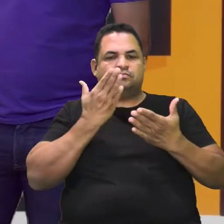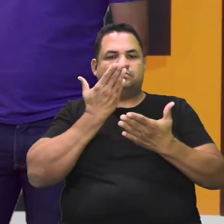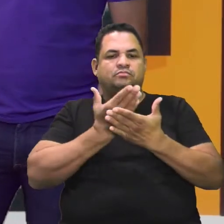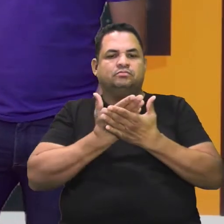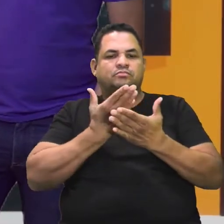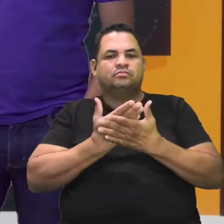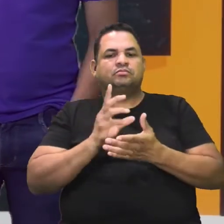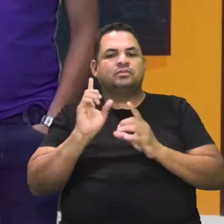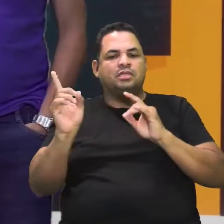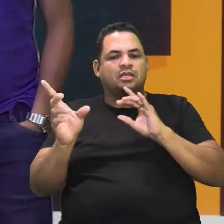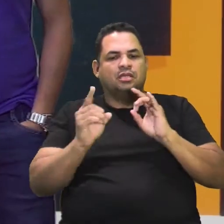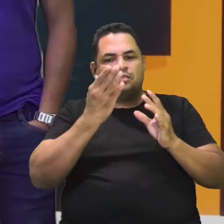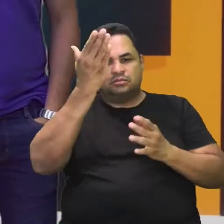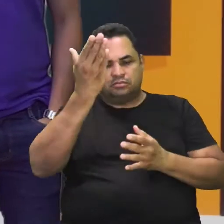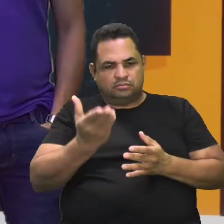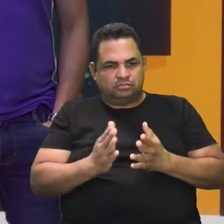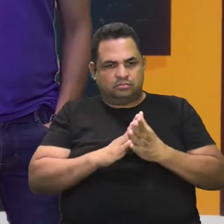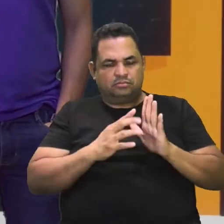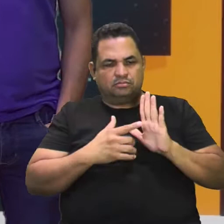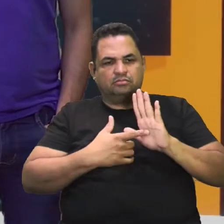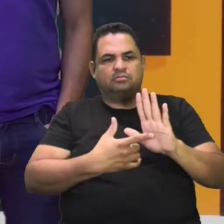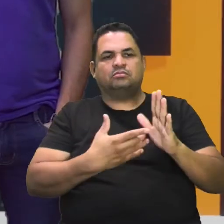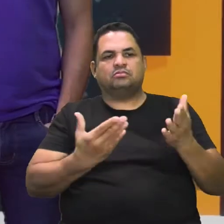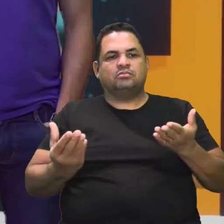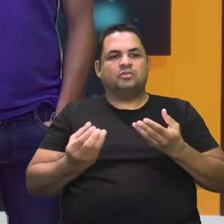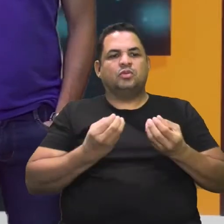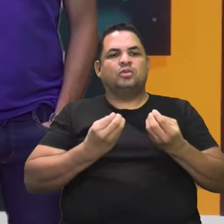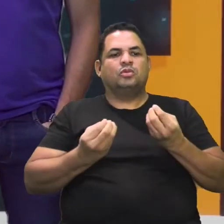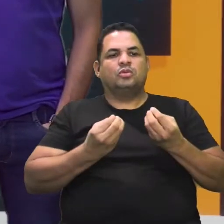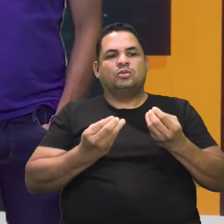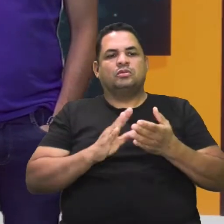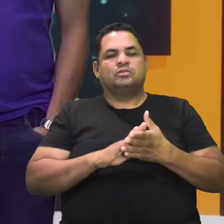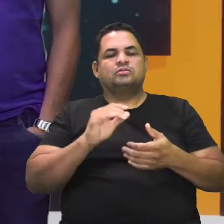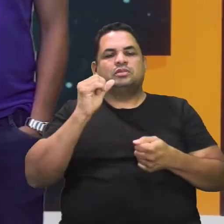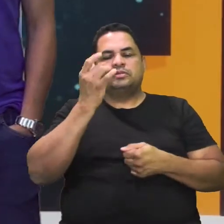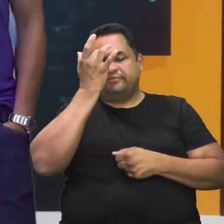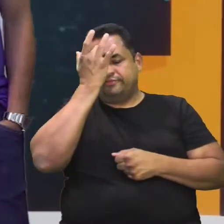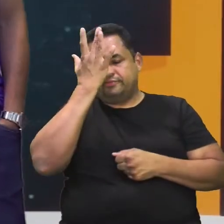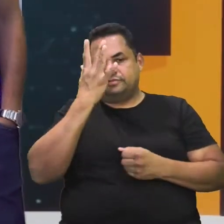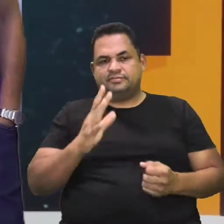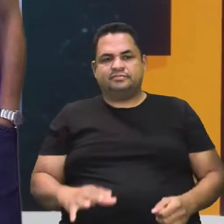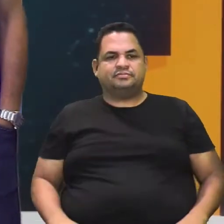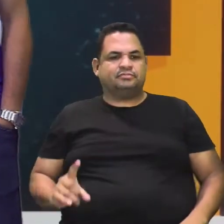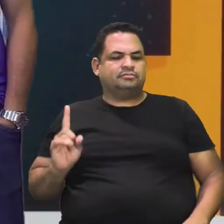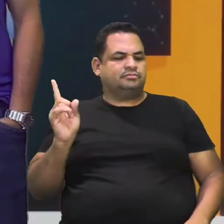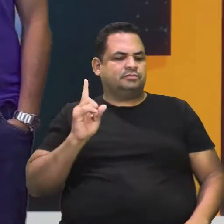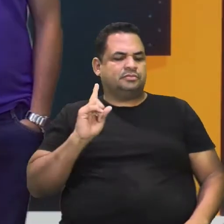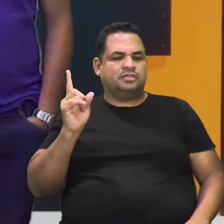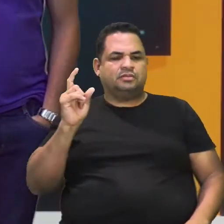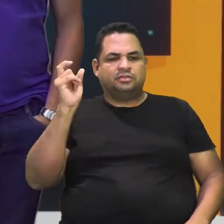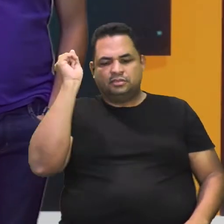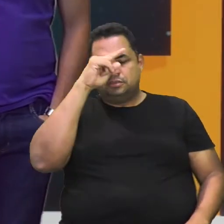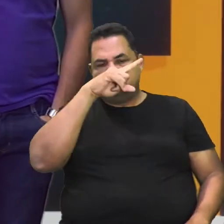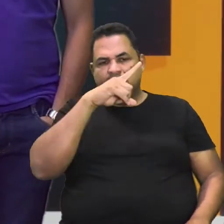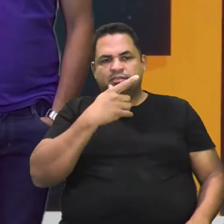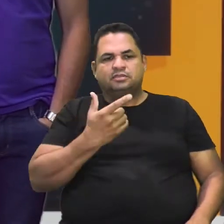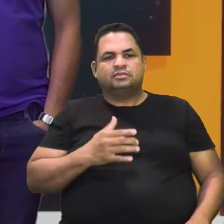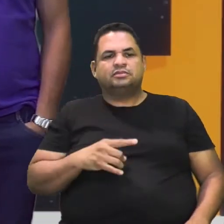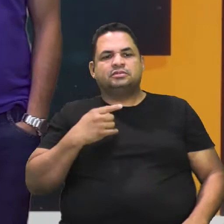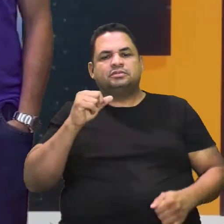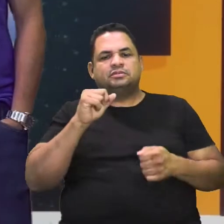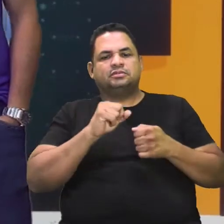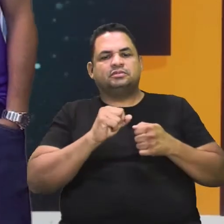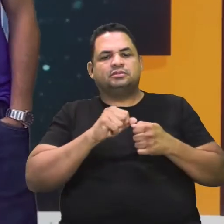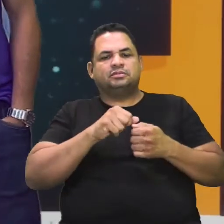isso uma a uma e mostrar para vocês como é fácil, tá? Não é difícil não, é só você